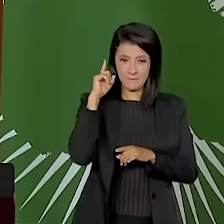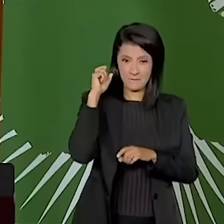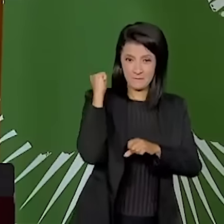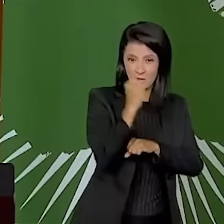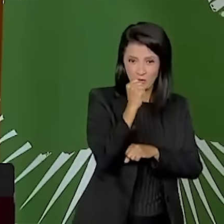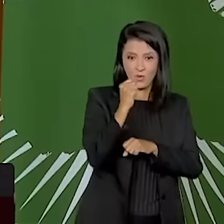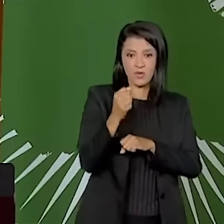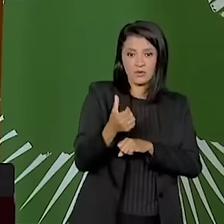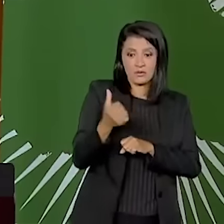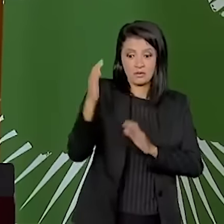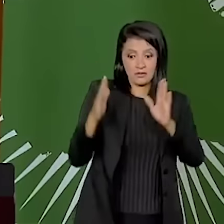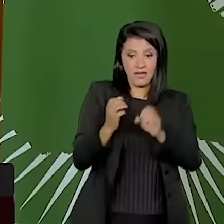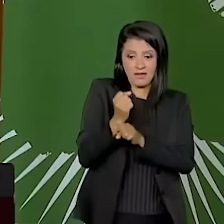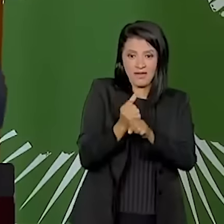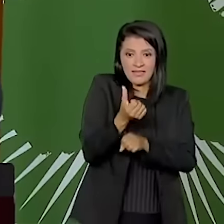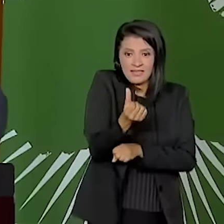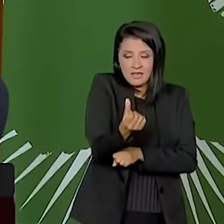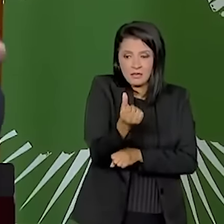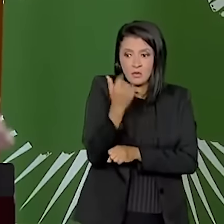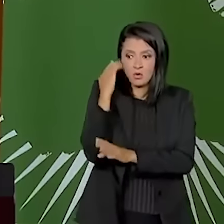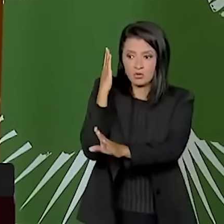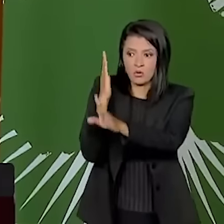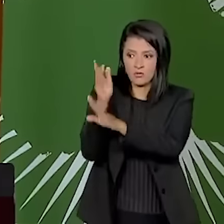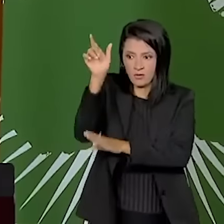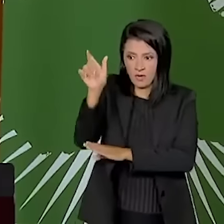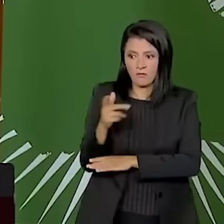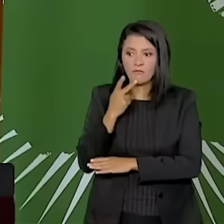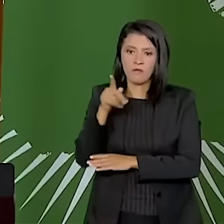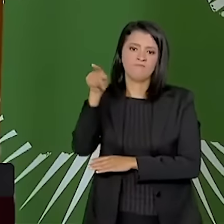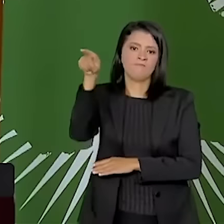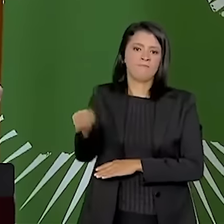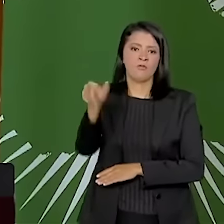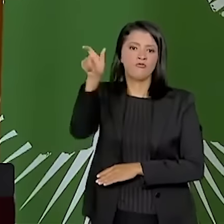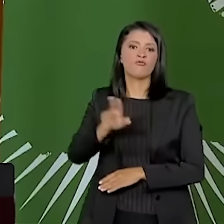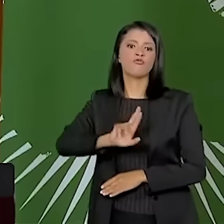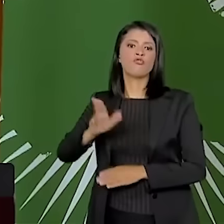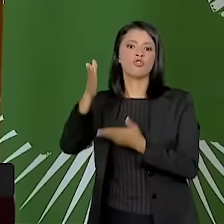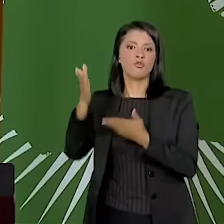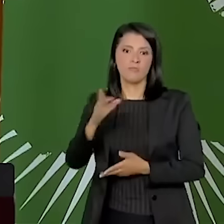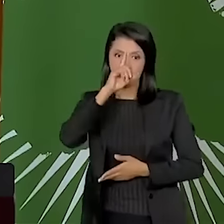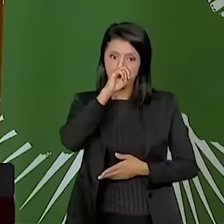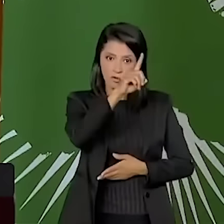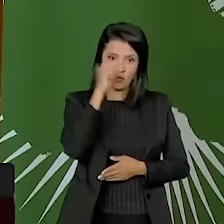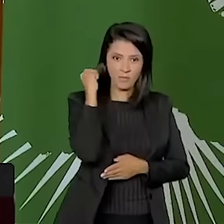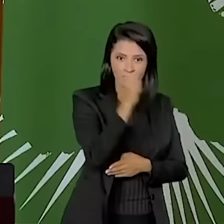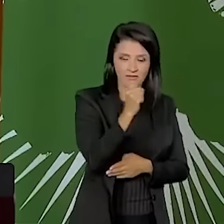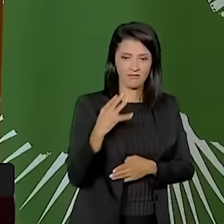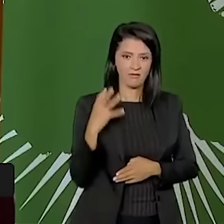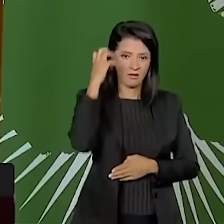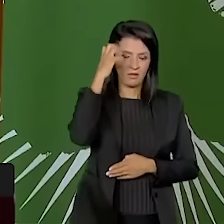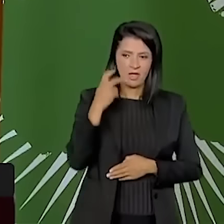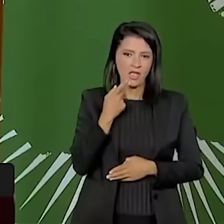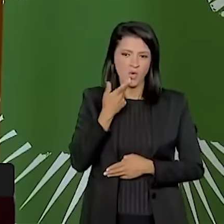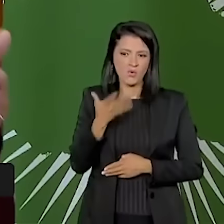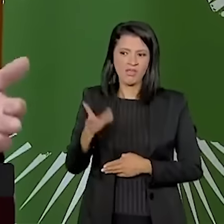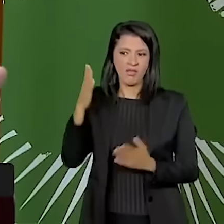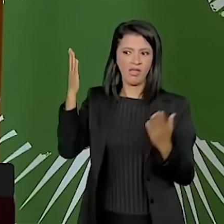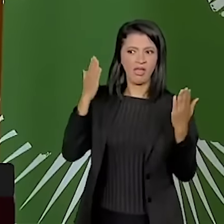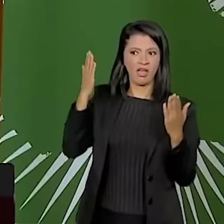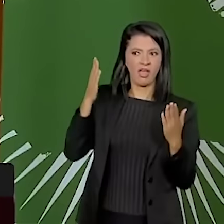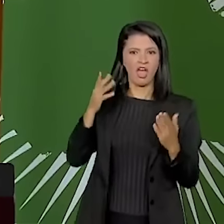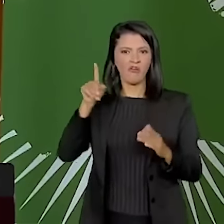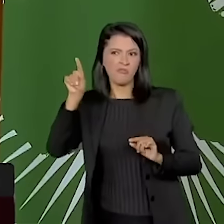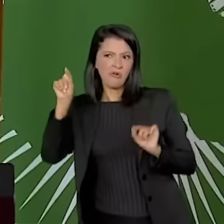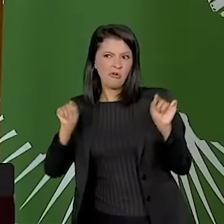achar. Quando eu achar, vou dizer, foi fulano de tal. Não quero especulação. Então, o cidadão morreu